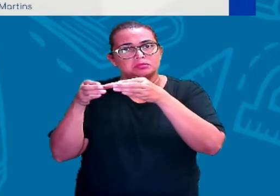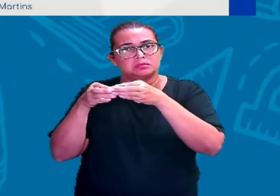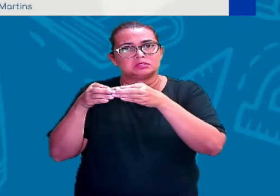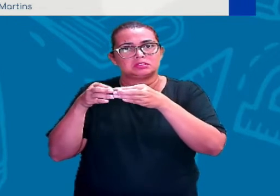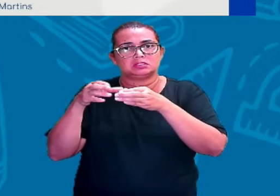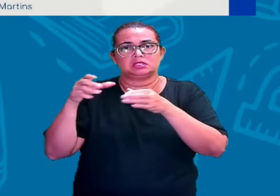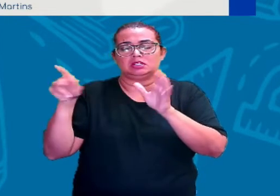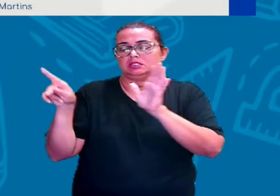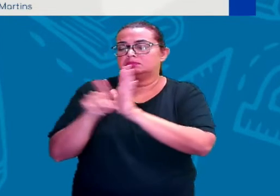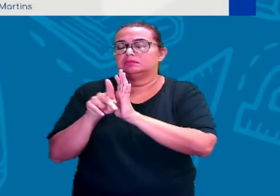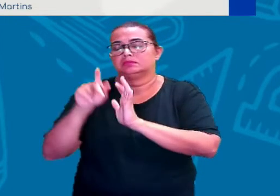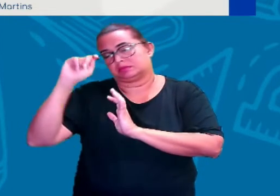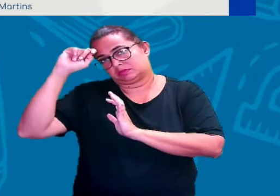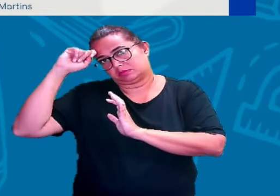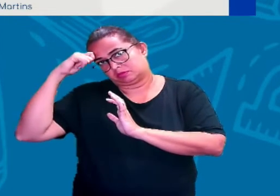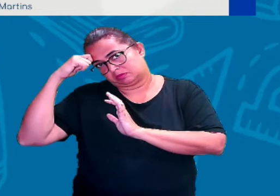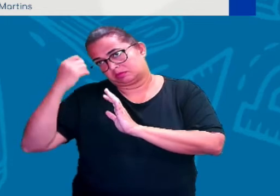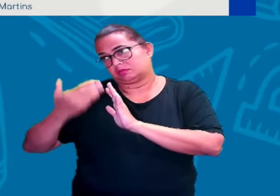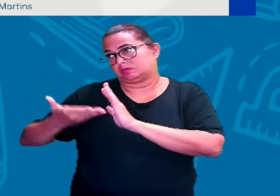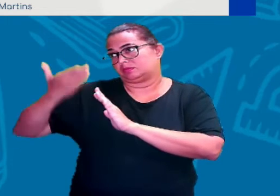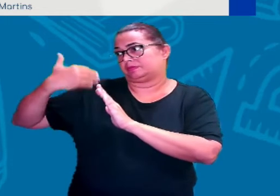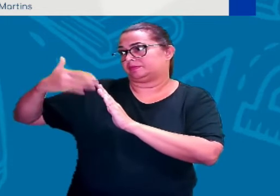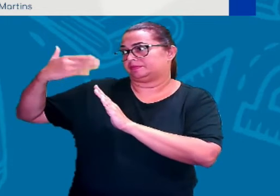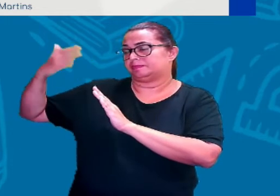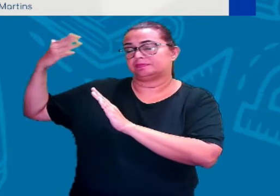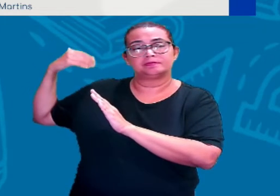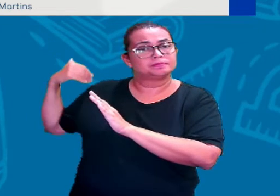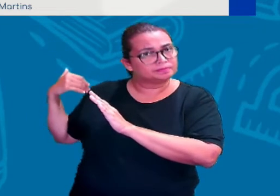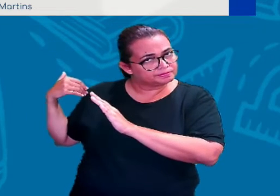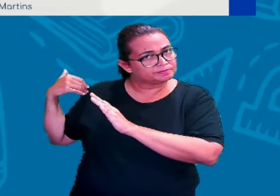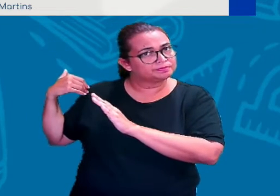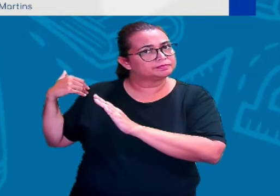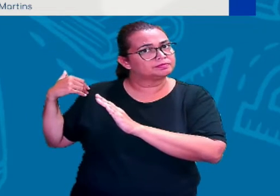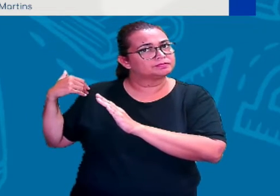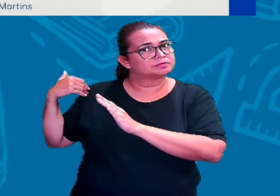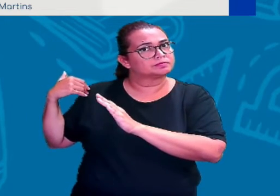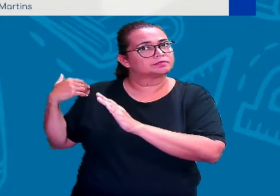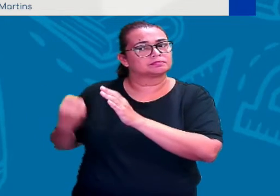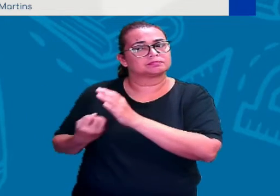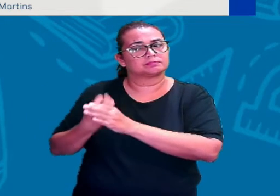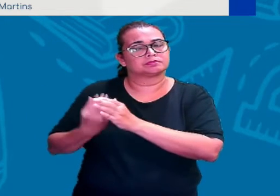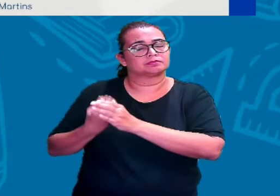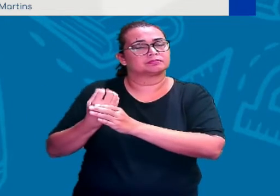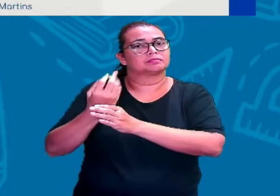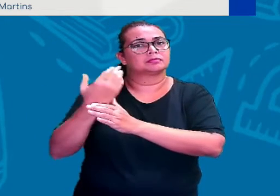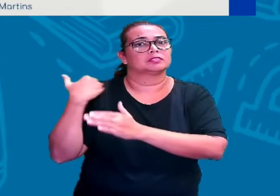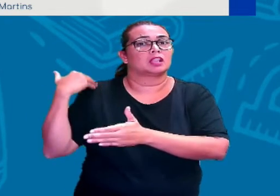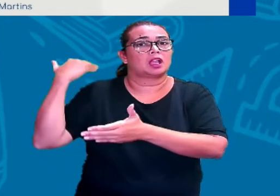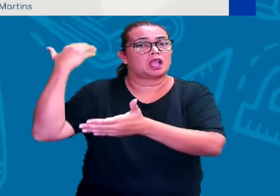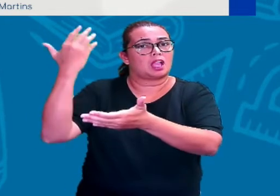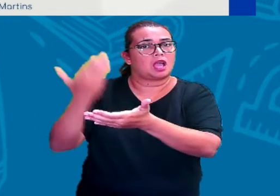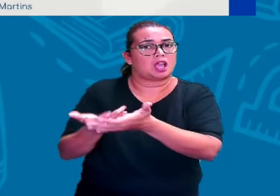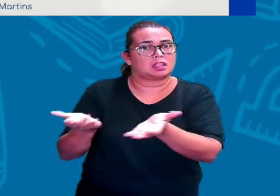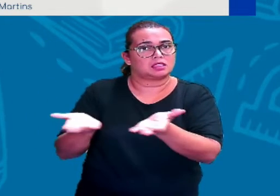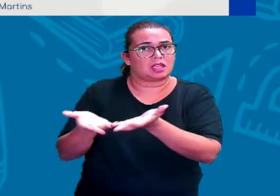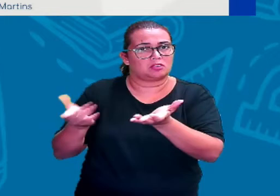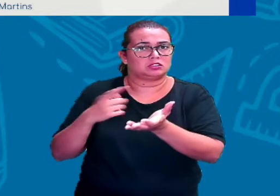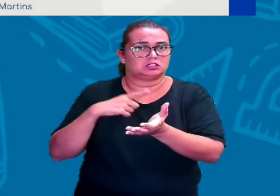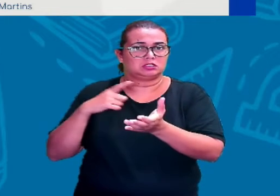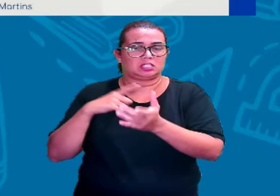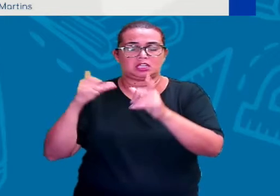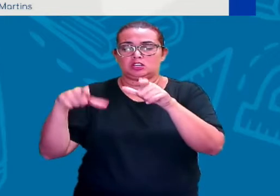né, desde a época do período de colonização, da escravidão. E elas resistem até hoje, né? Nós ainda